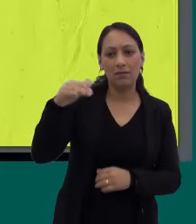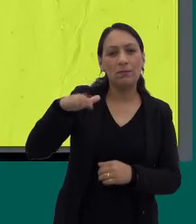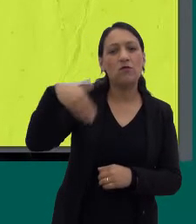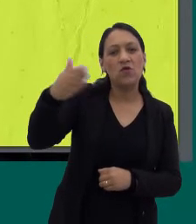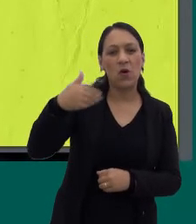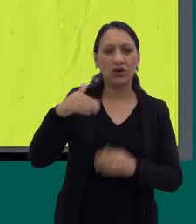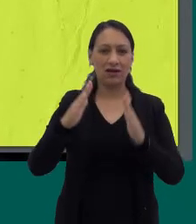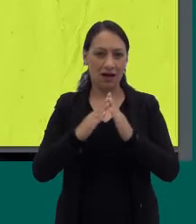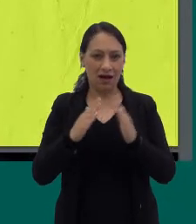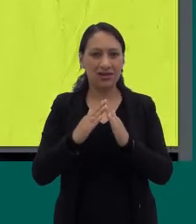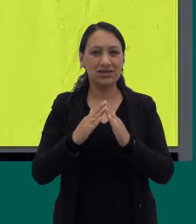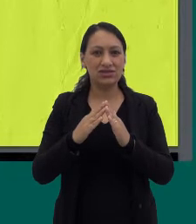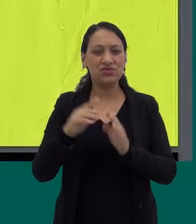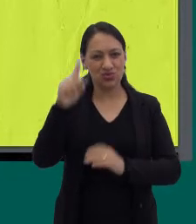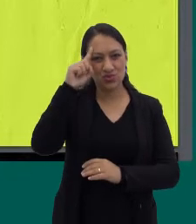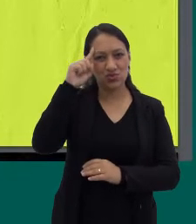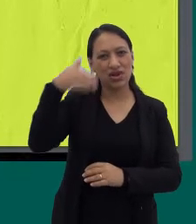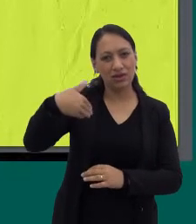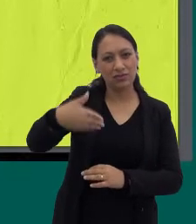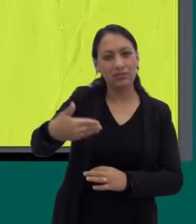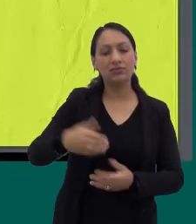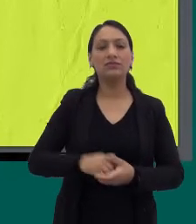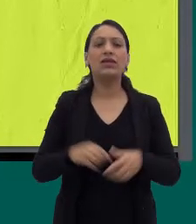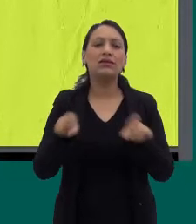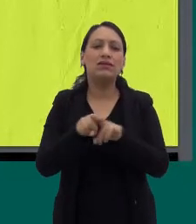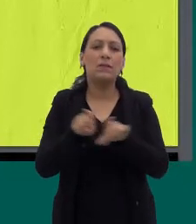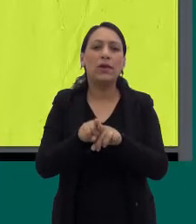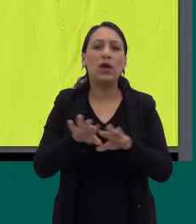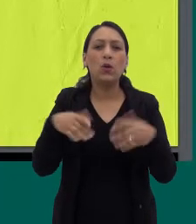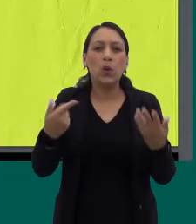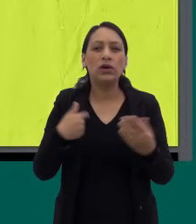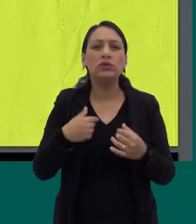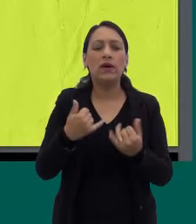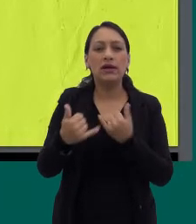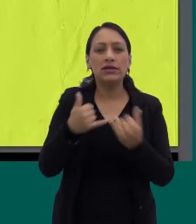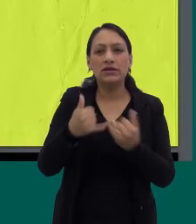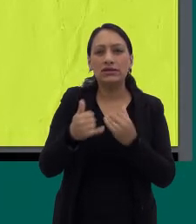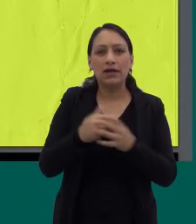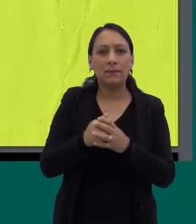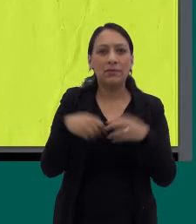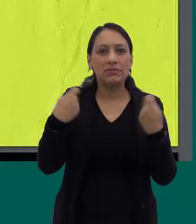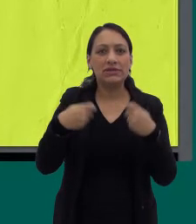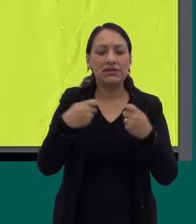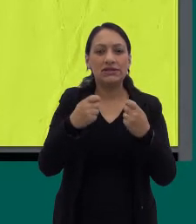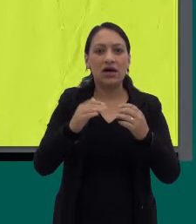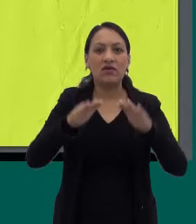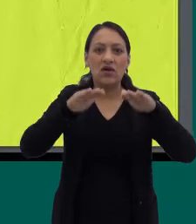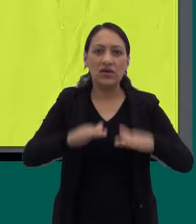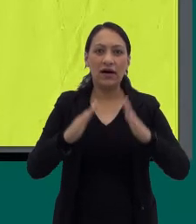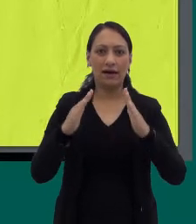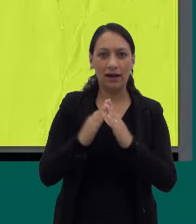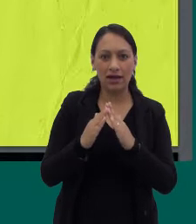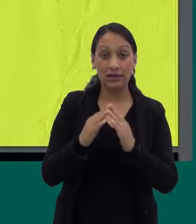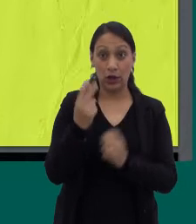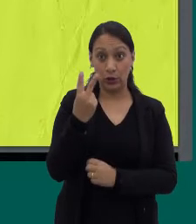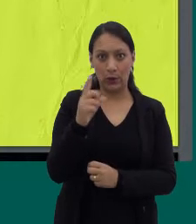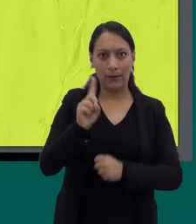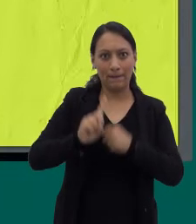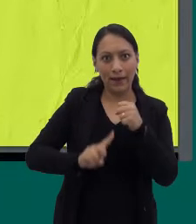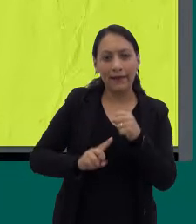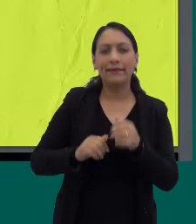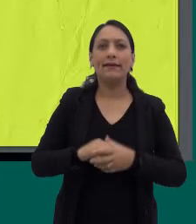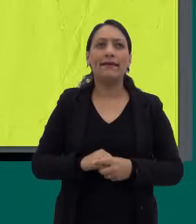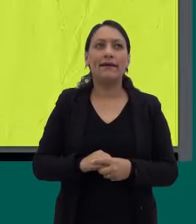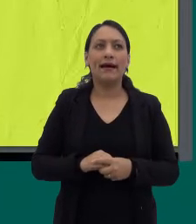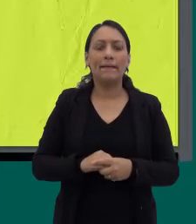frequência, especialmente quando o isolamento social superava 2 meses, né? A gente pode pensar também,